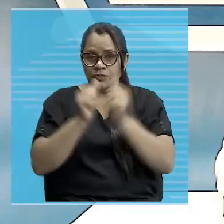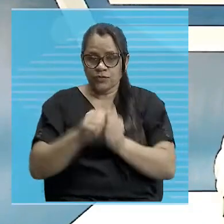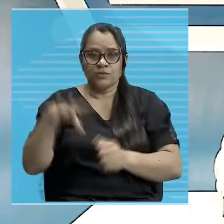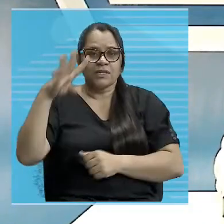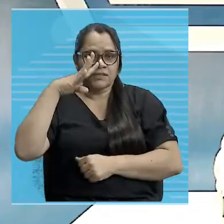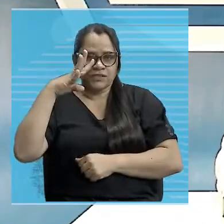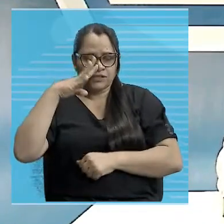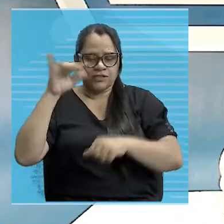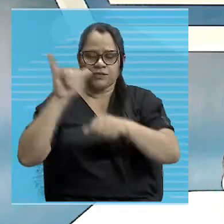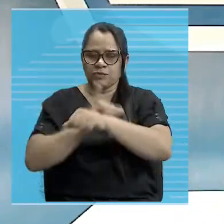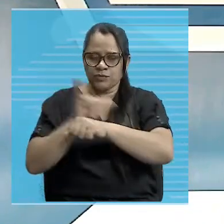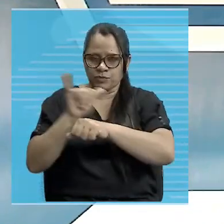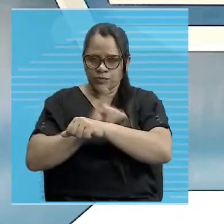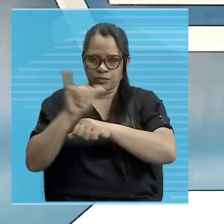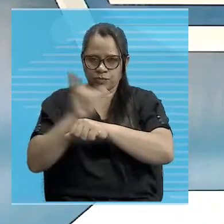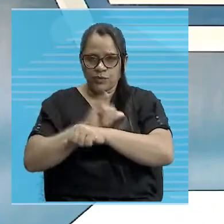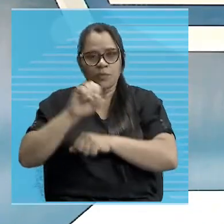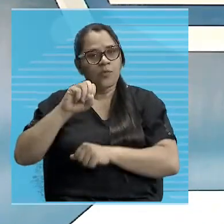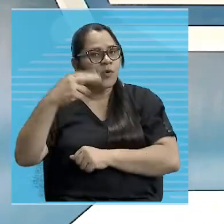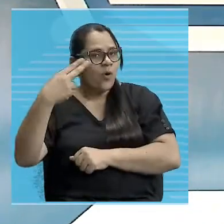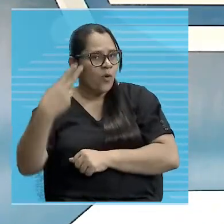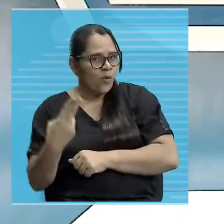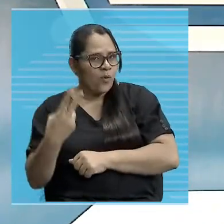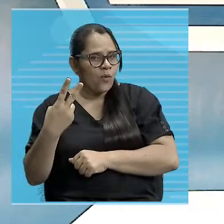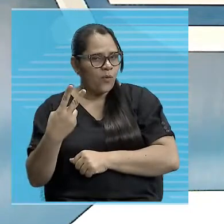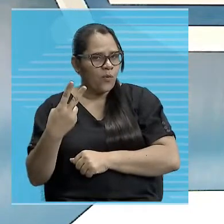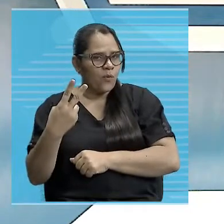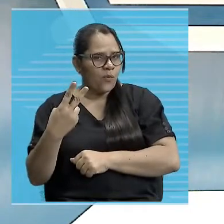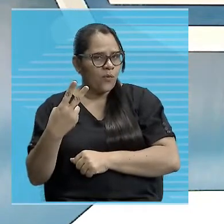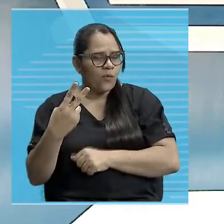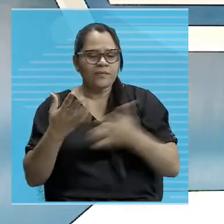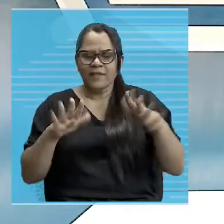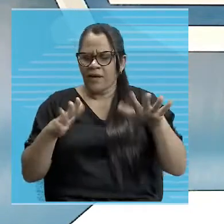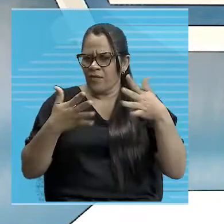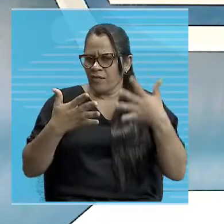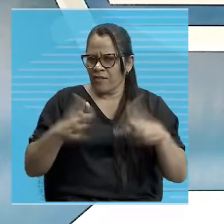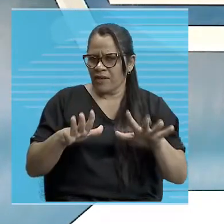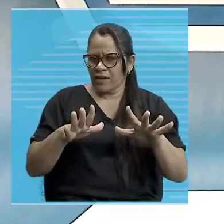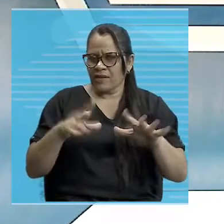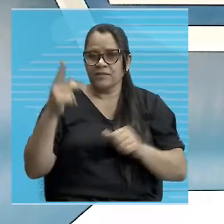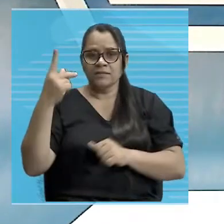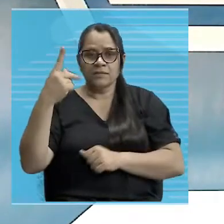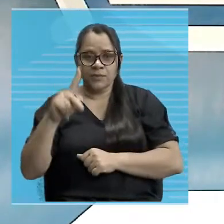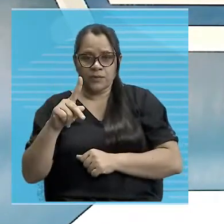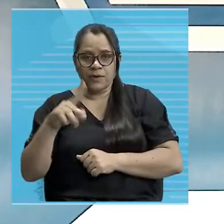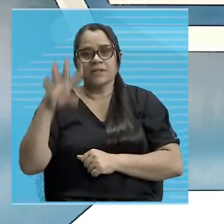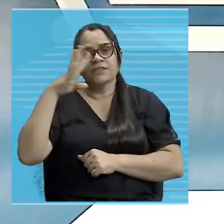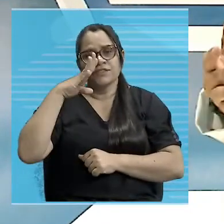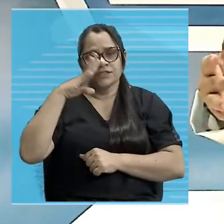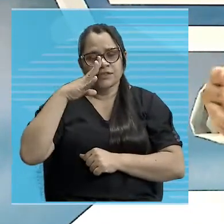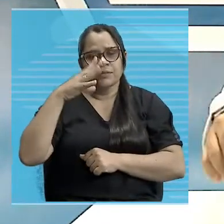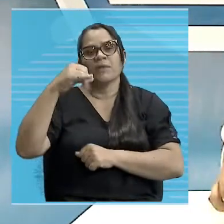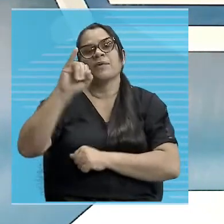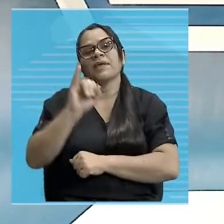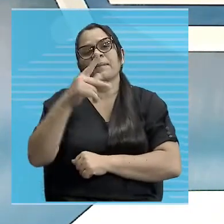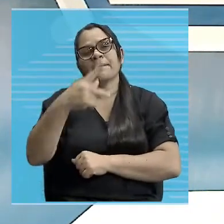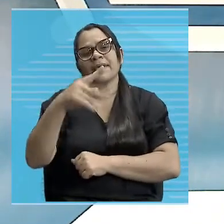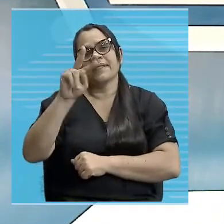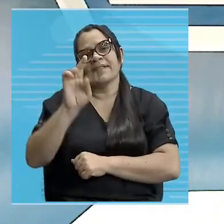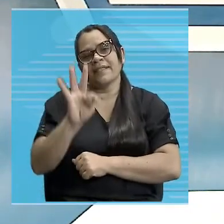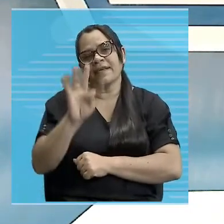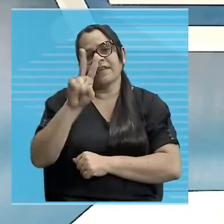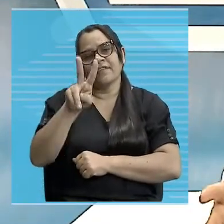pelo YouTube ou talvez aí através do IPTV. Sou professor Tércio